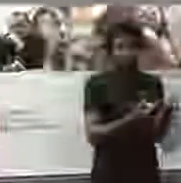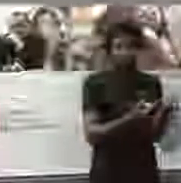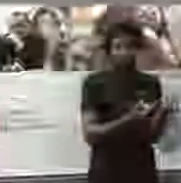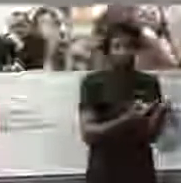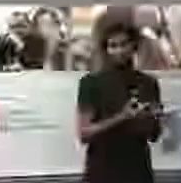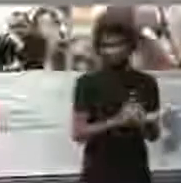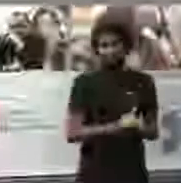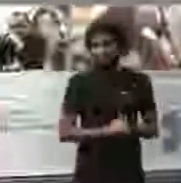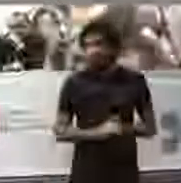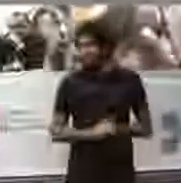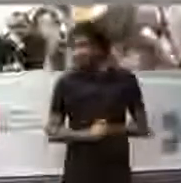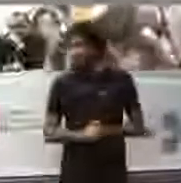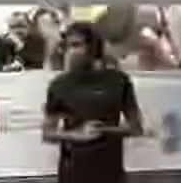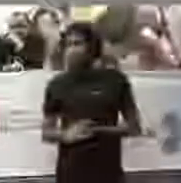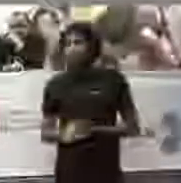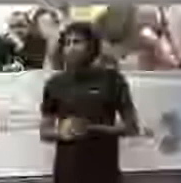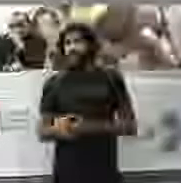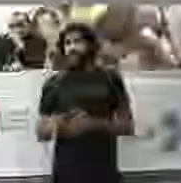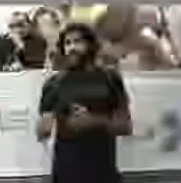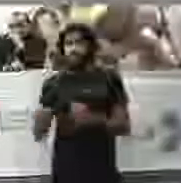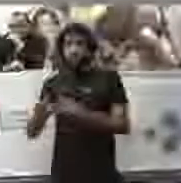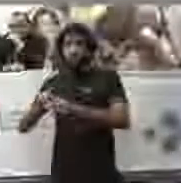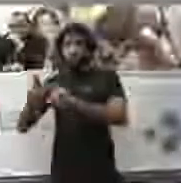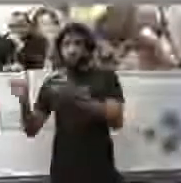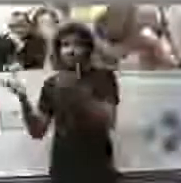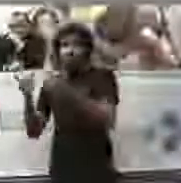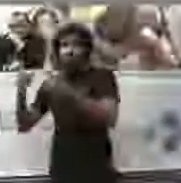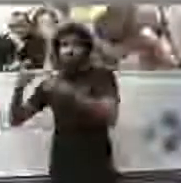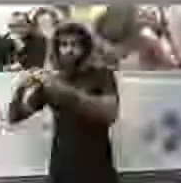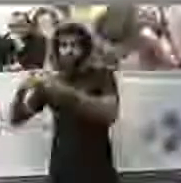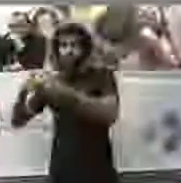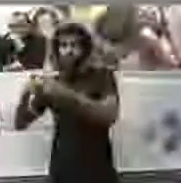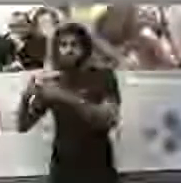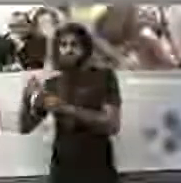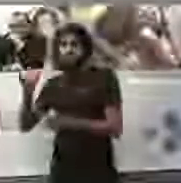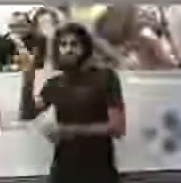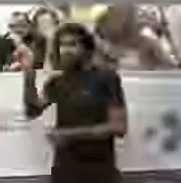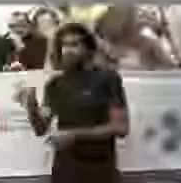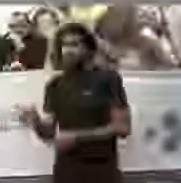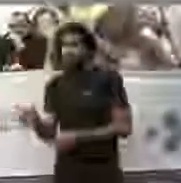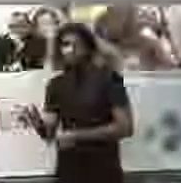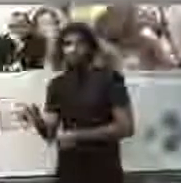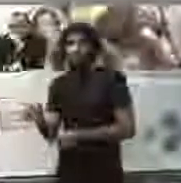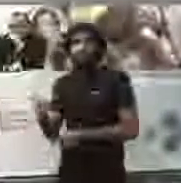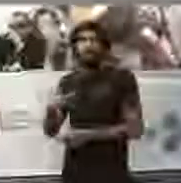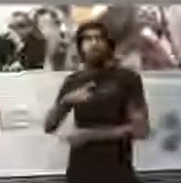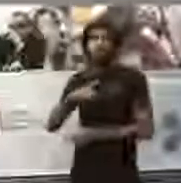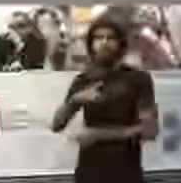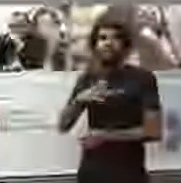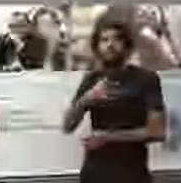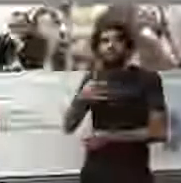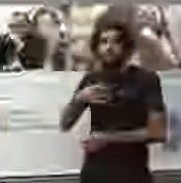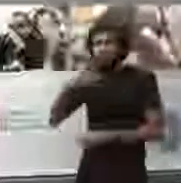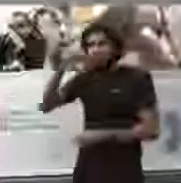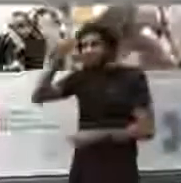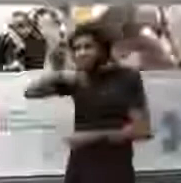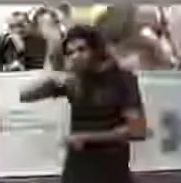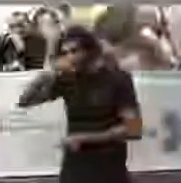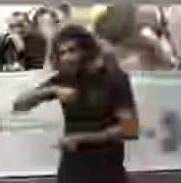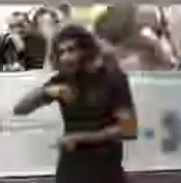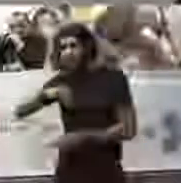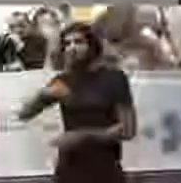220 olha se a pessoa não tiver determinado medicamento ela está correndo risco de vida ele tem que decidir na hora né um problema de educação